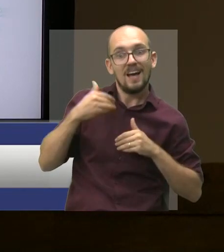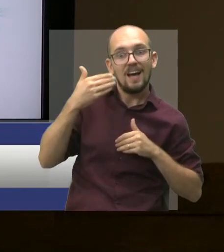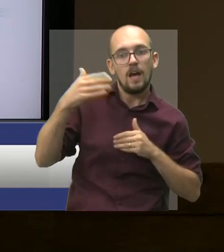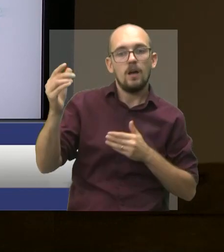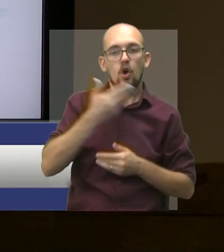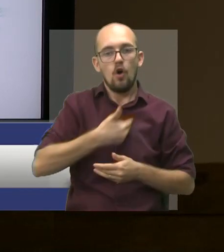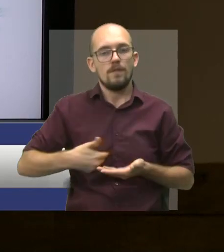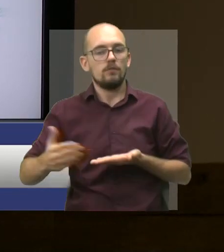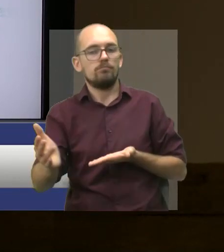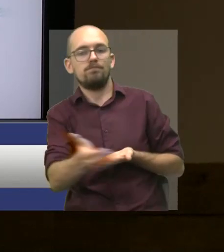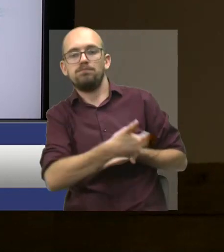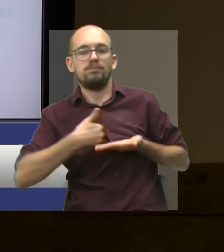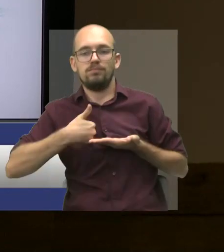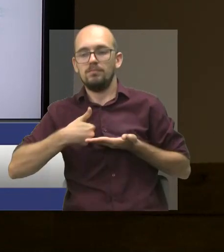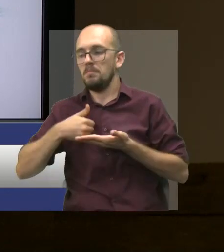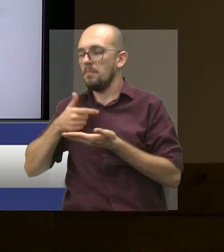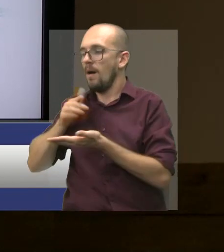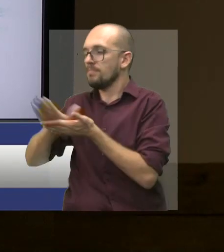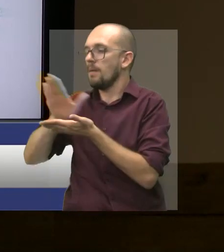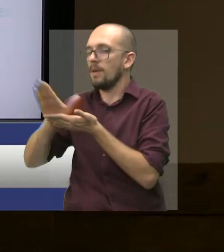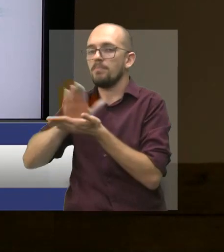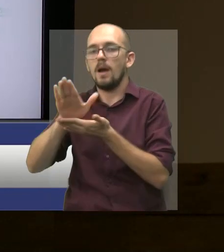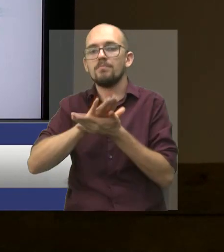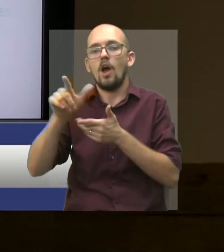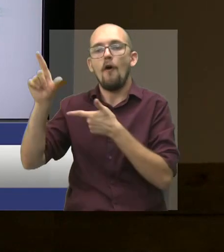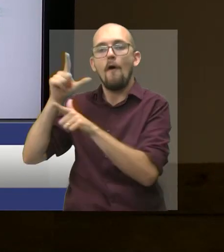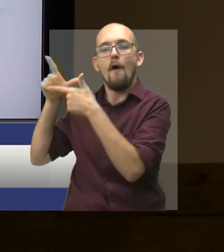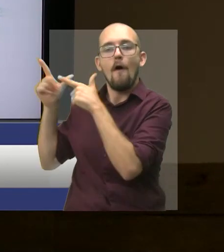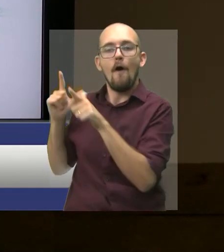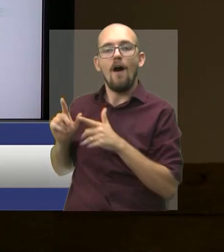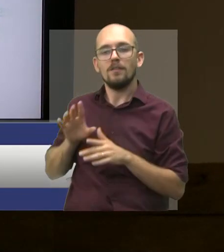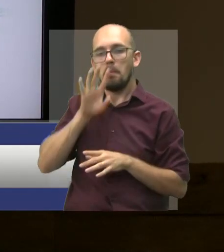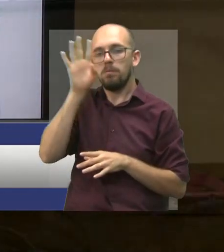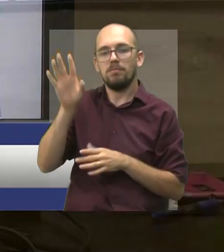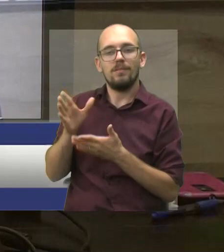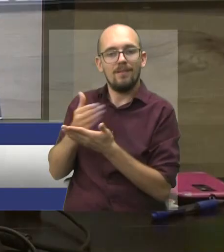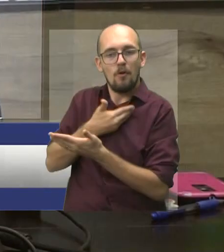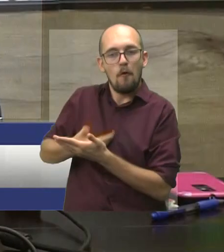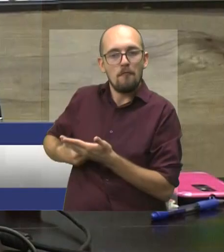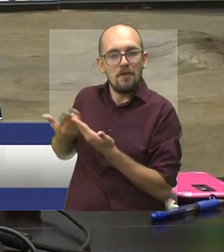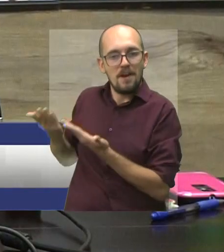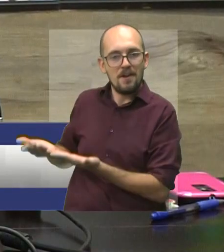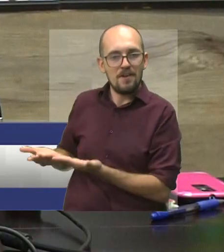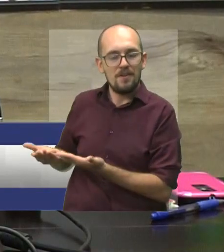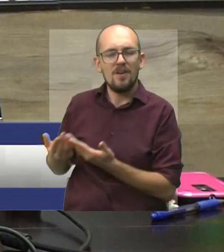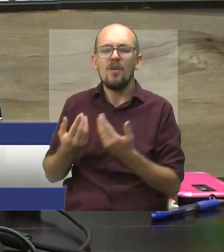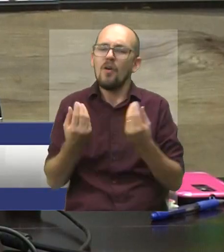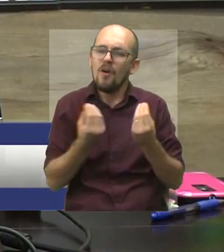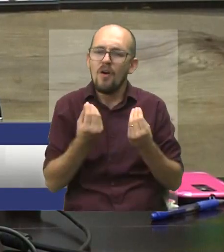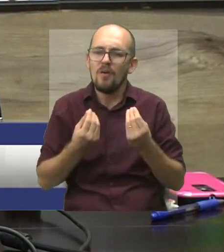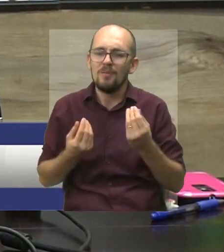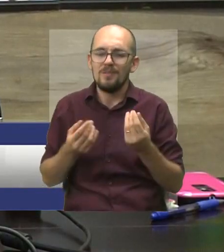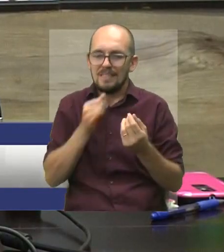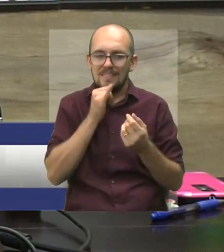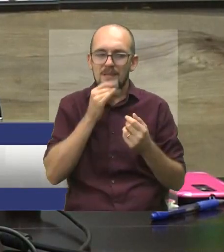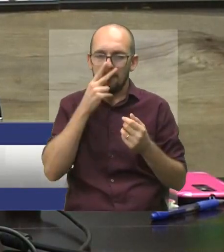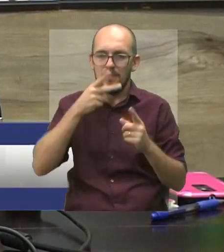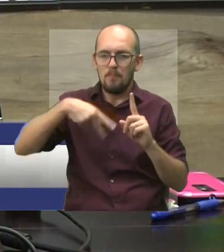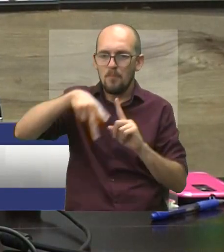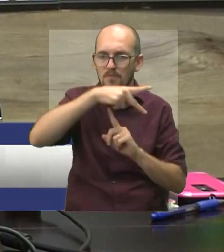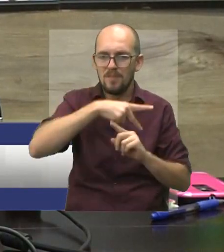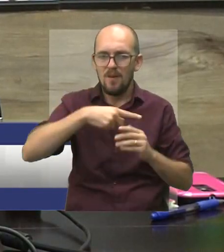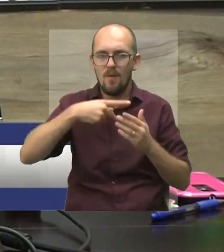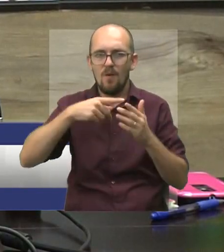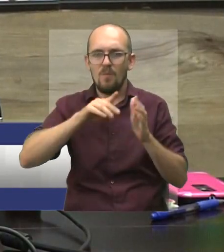ele acha que convém. Então, como podemos falar que temos um sistema deficitário se o